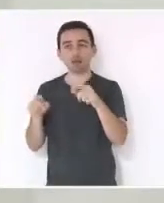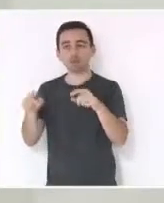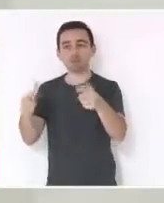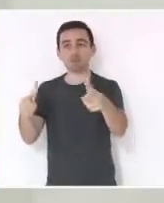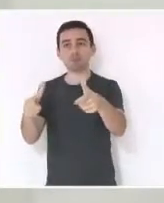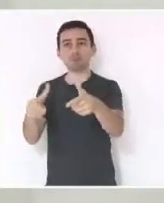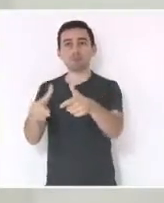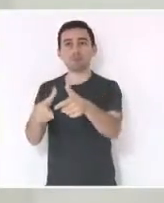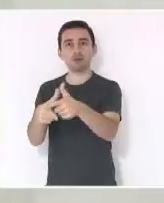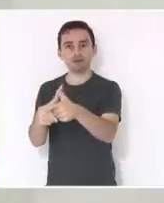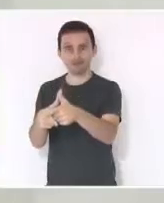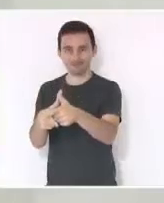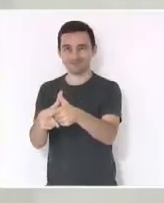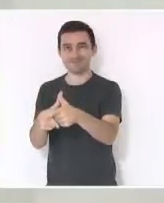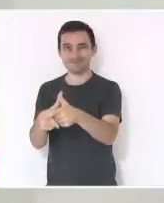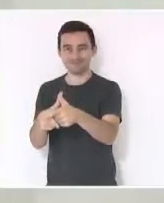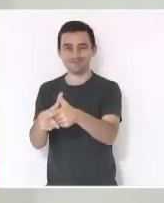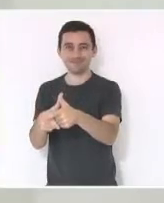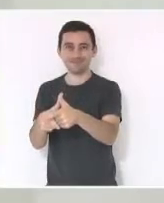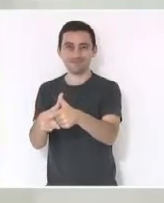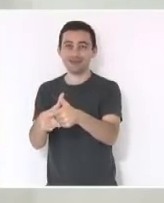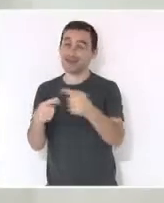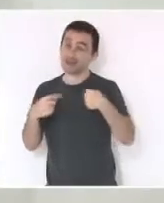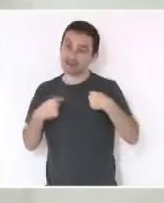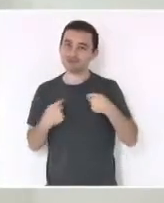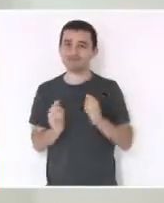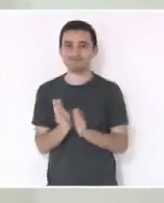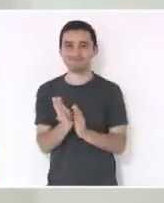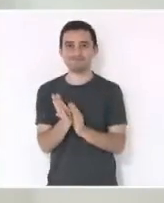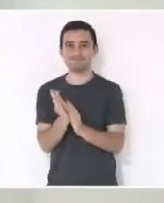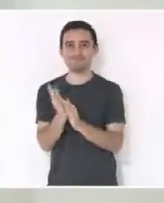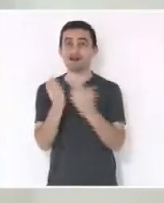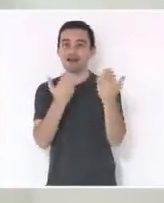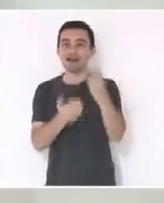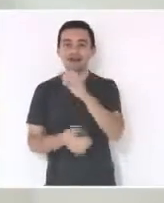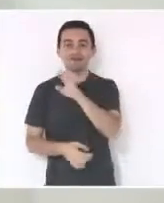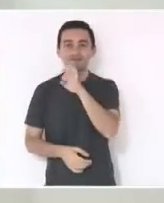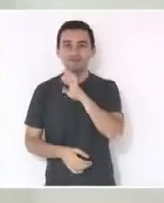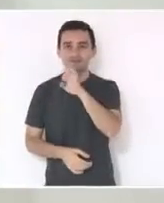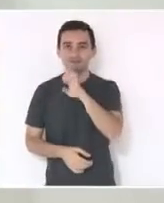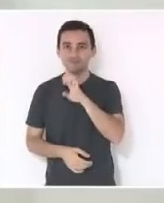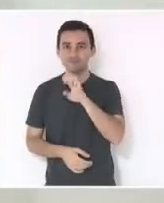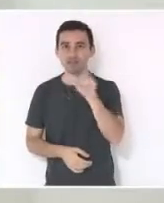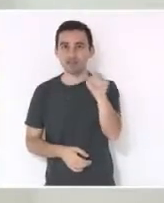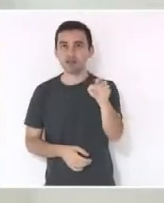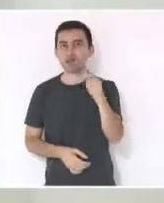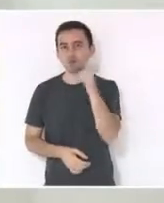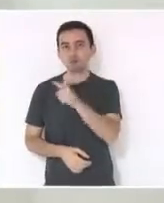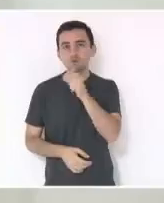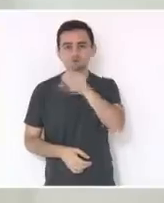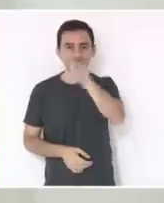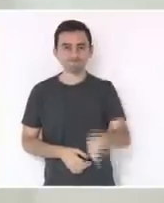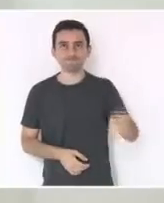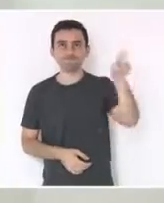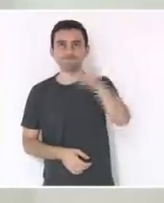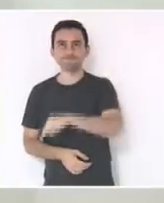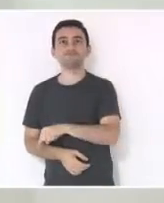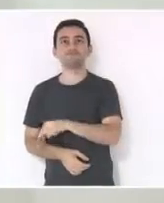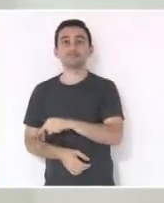e e aí eu tenho que elogiar o governador pinho moreira ele já acabou com 15 já